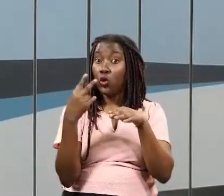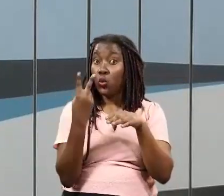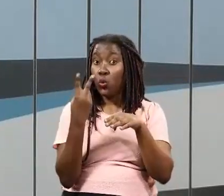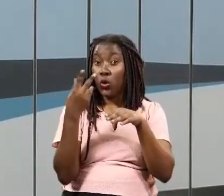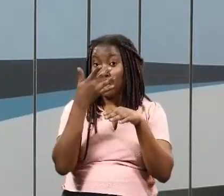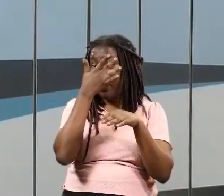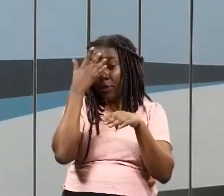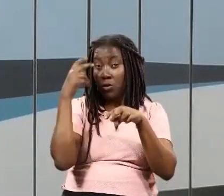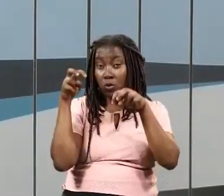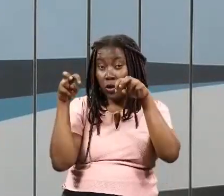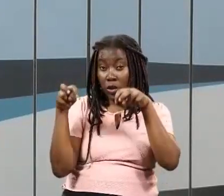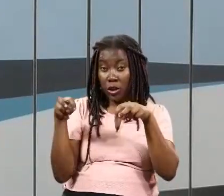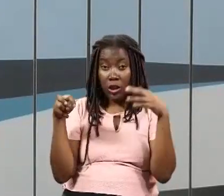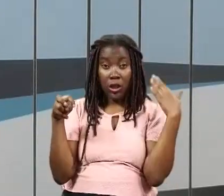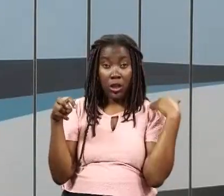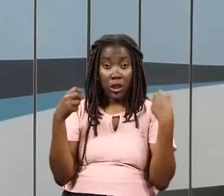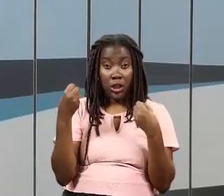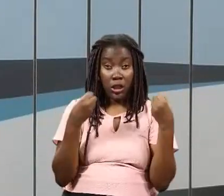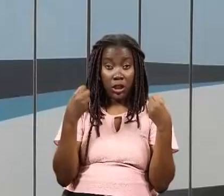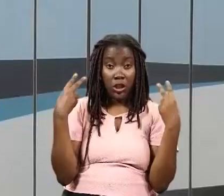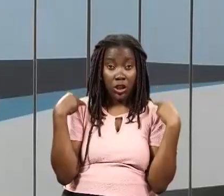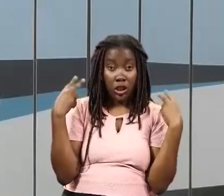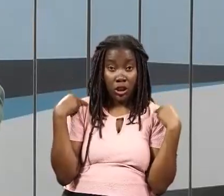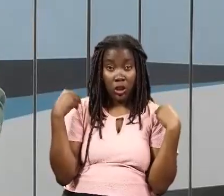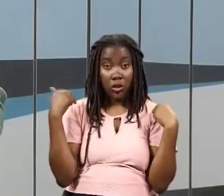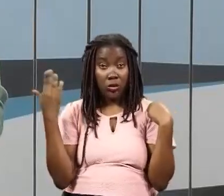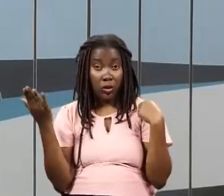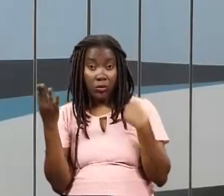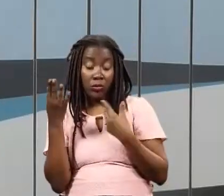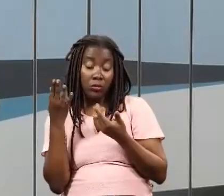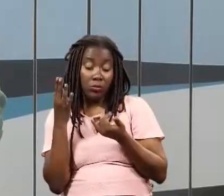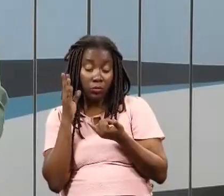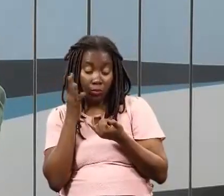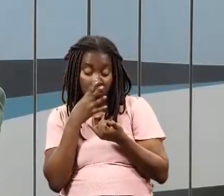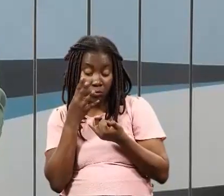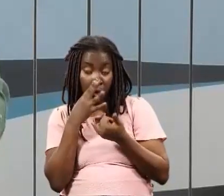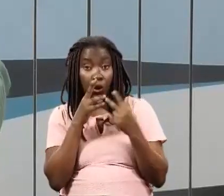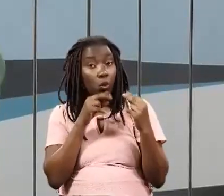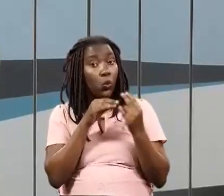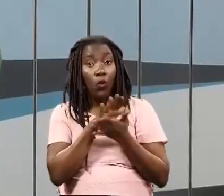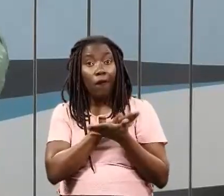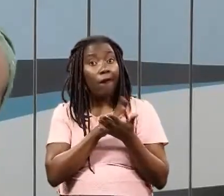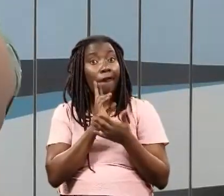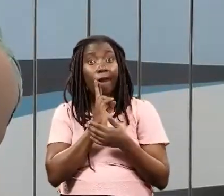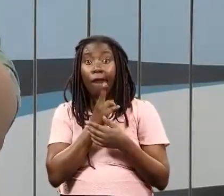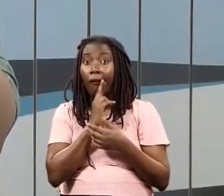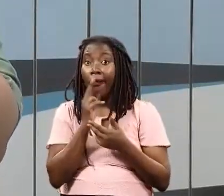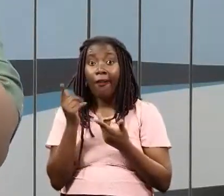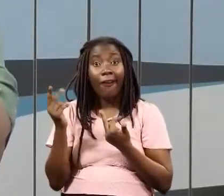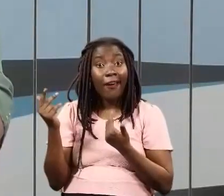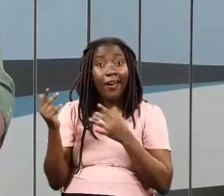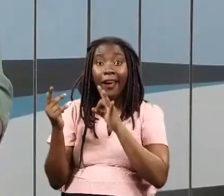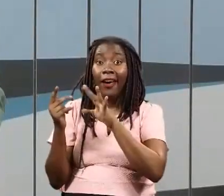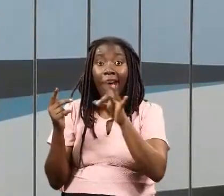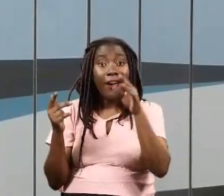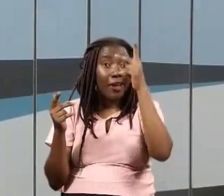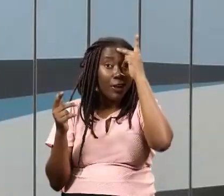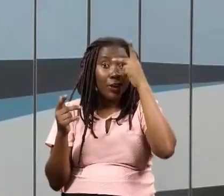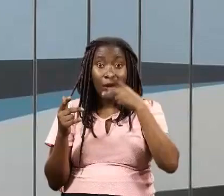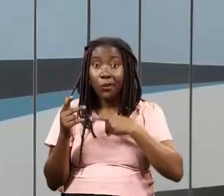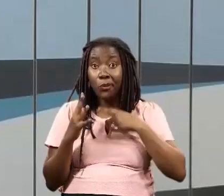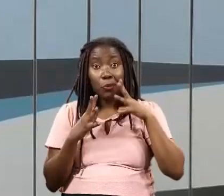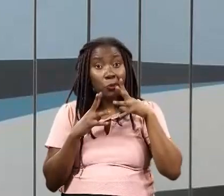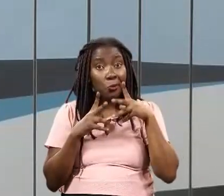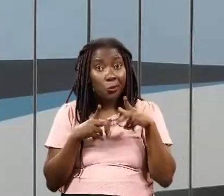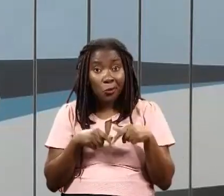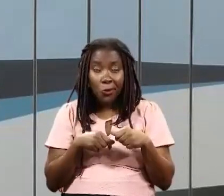da outra, uma dirigindo, uma no passageiro, mas elas nem conversam. Nos restaurantes, a mesma coisa. Cada um é no seu mundinho, que o